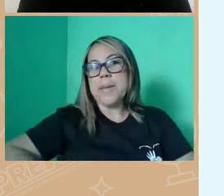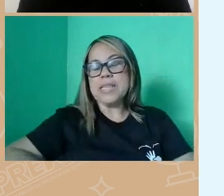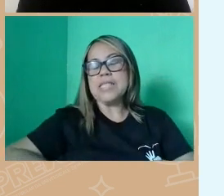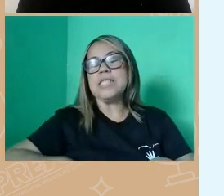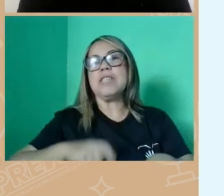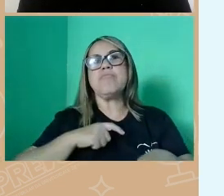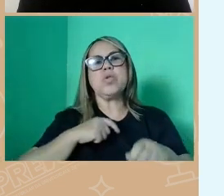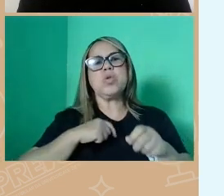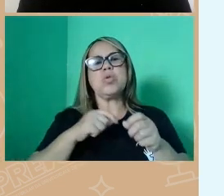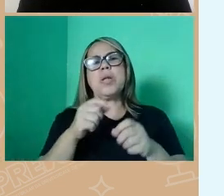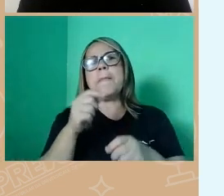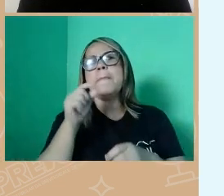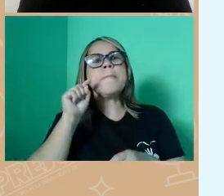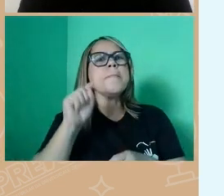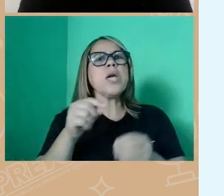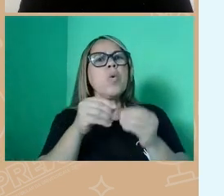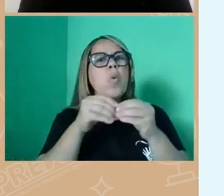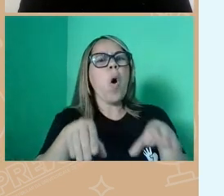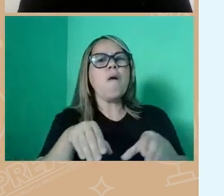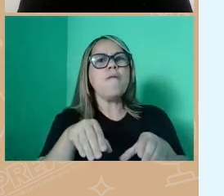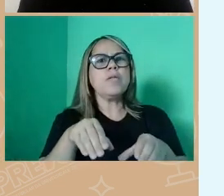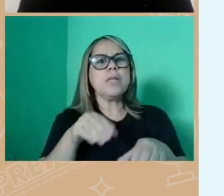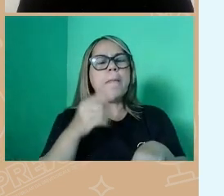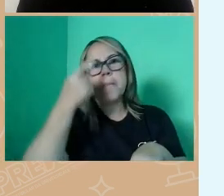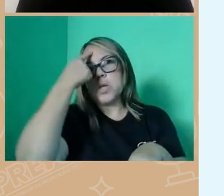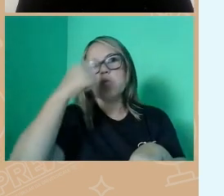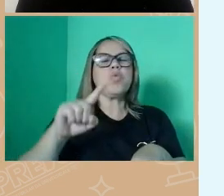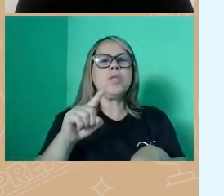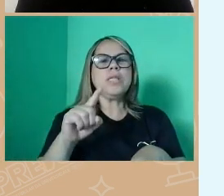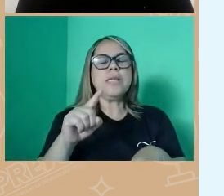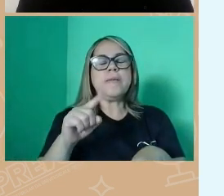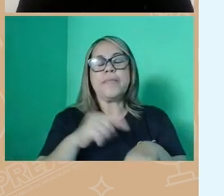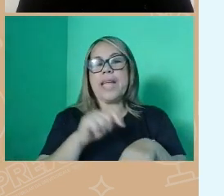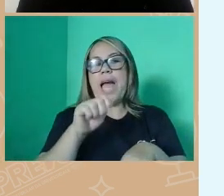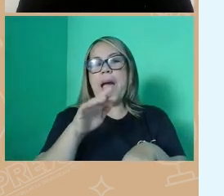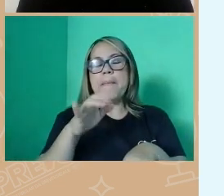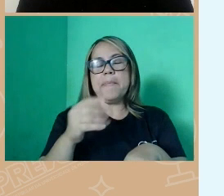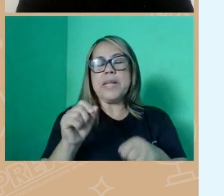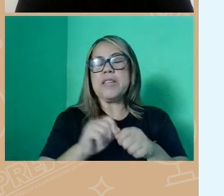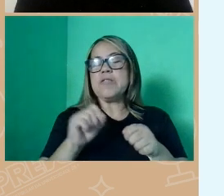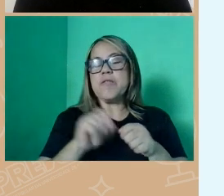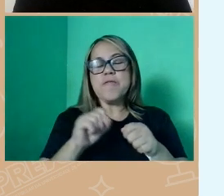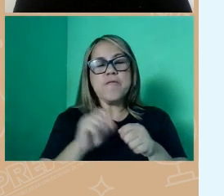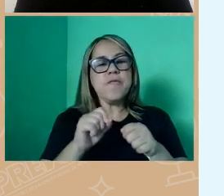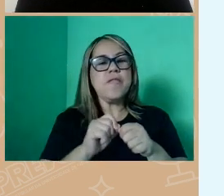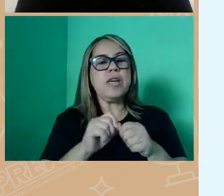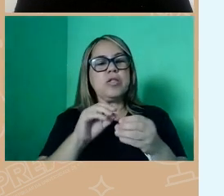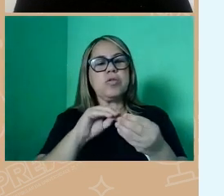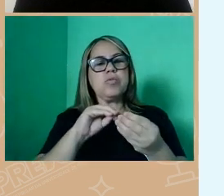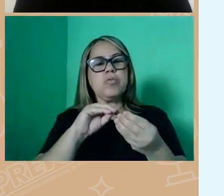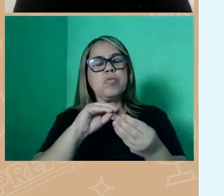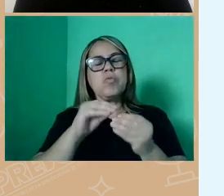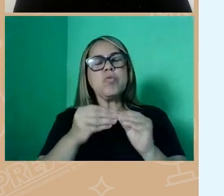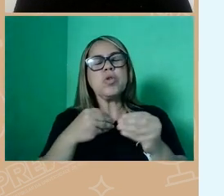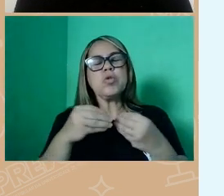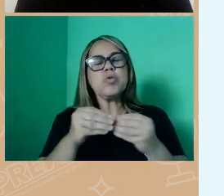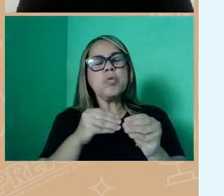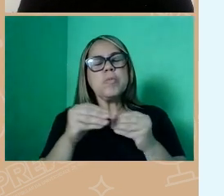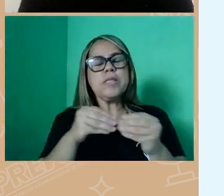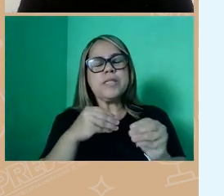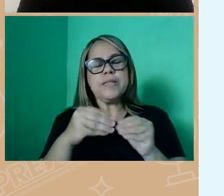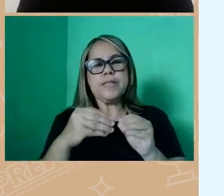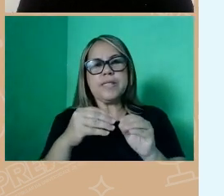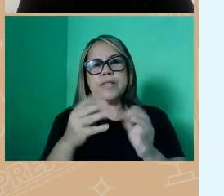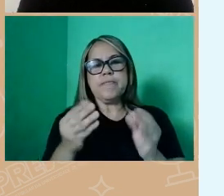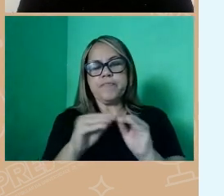mil ovos em apenas um dia. As abelhas são insetos que produzem uma substância química chamada de feromônio.